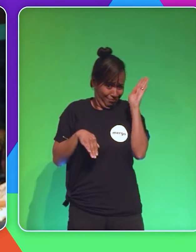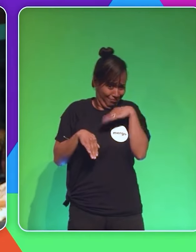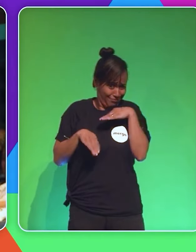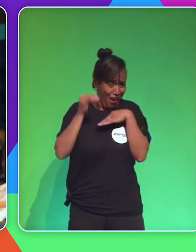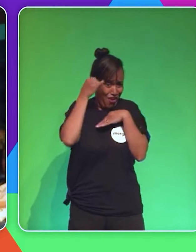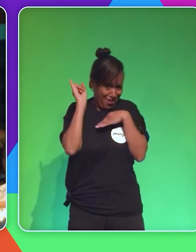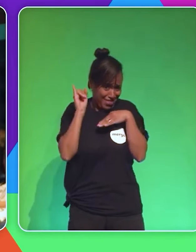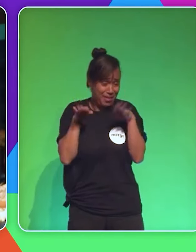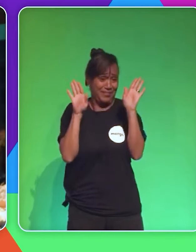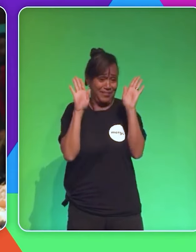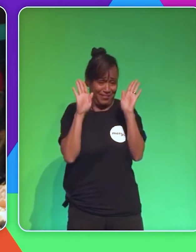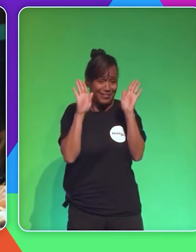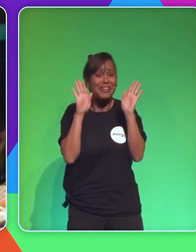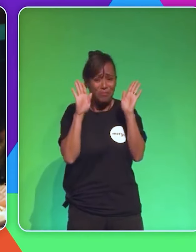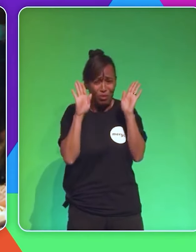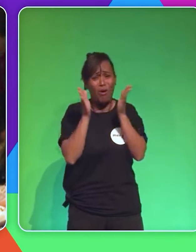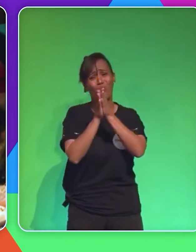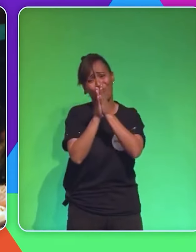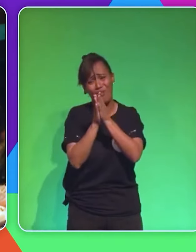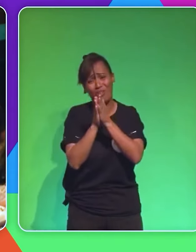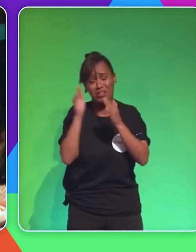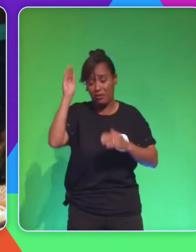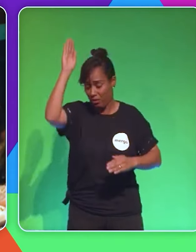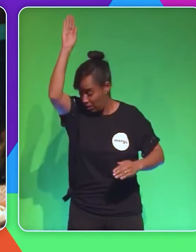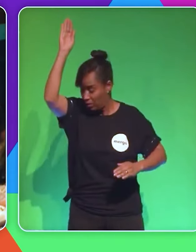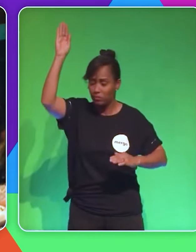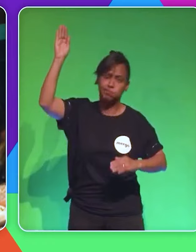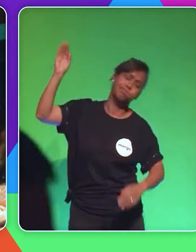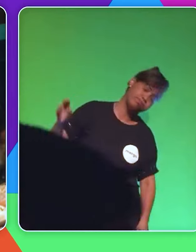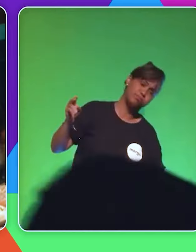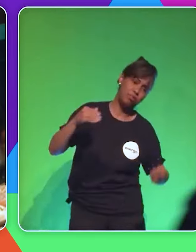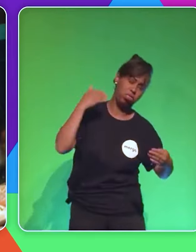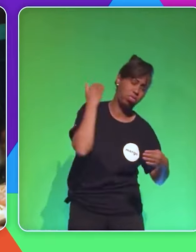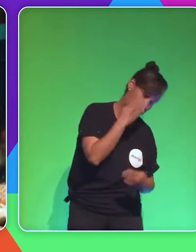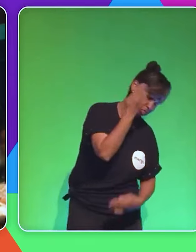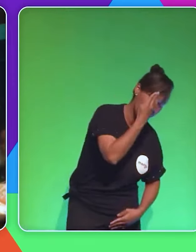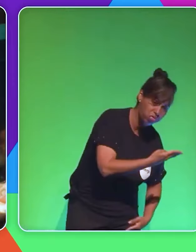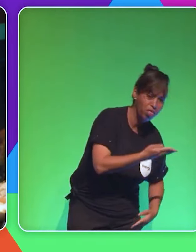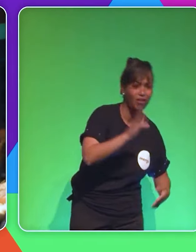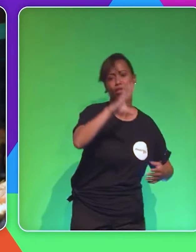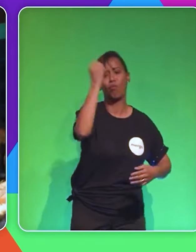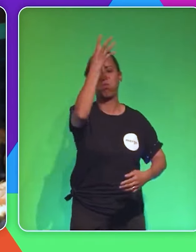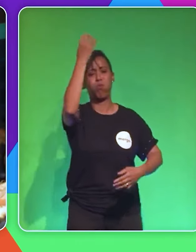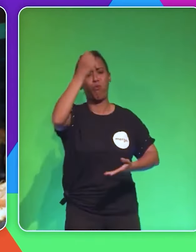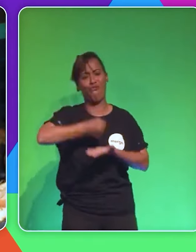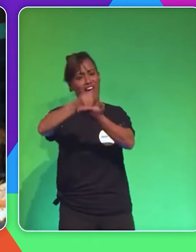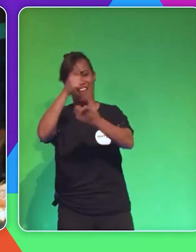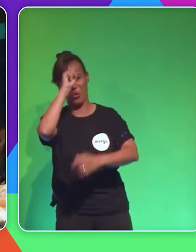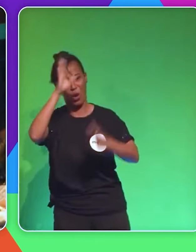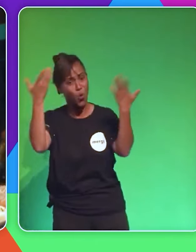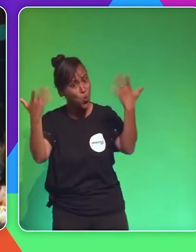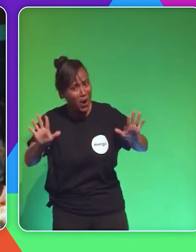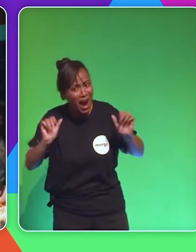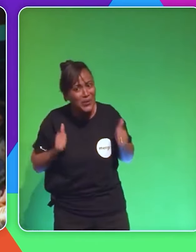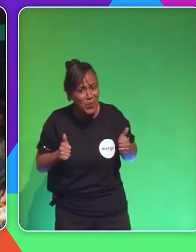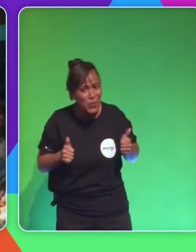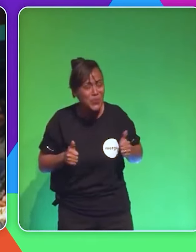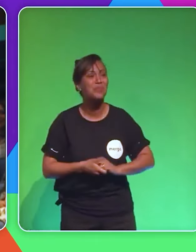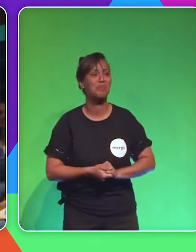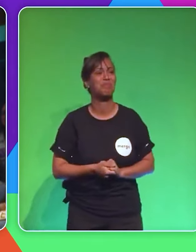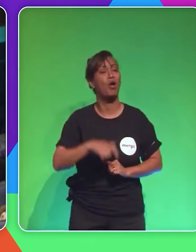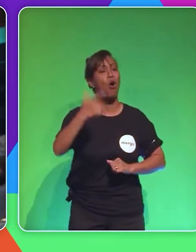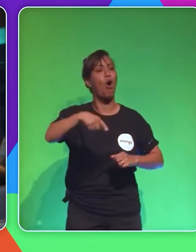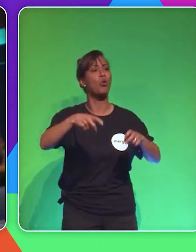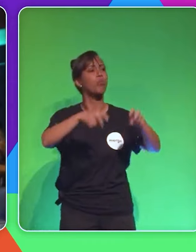a não acabar com minha palestra quero ninguém saindo aqui de Samu daqui da onde que eu tô vamos fazer o contorno